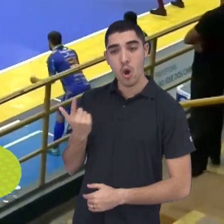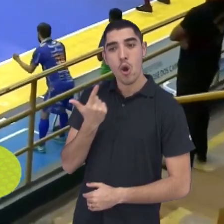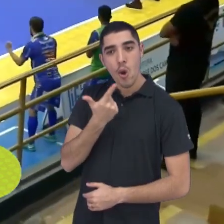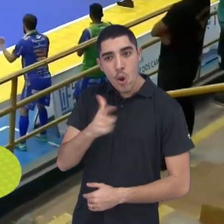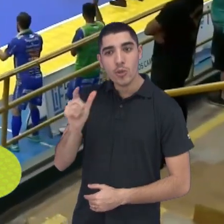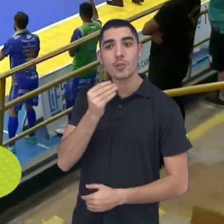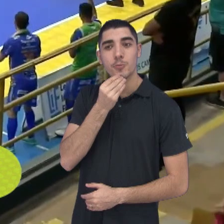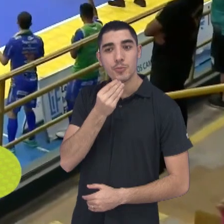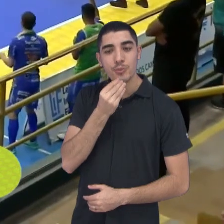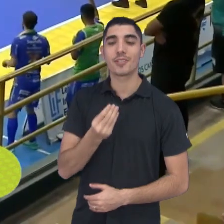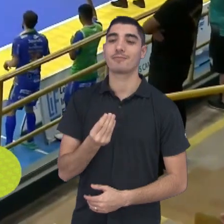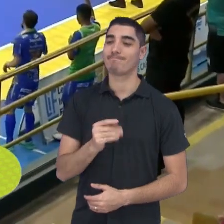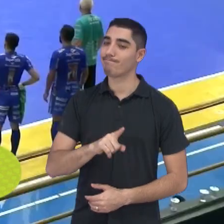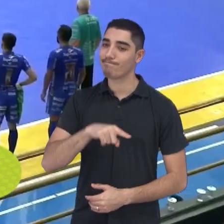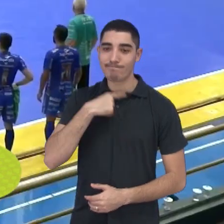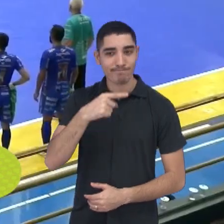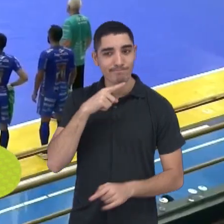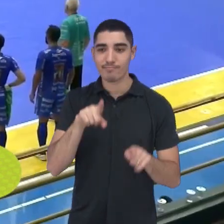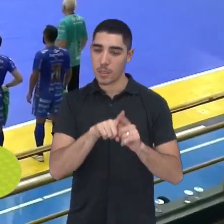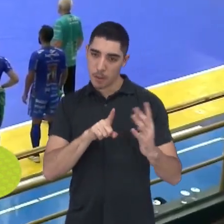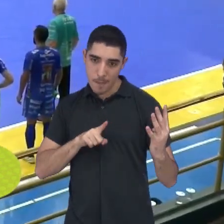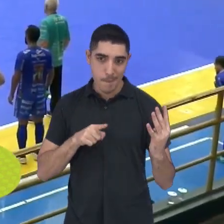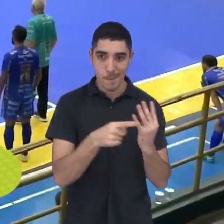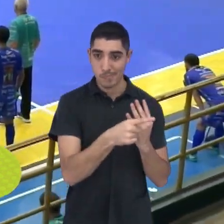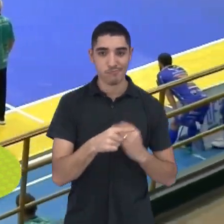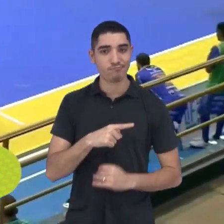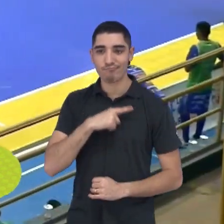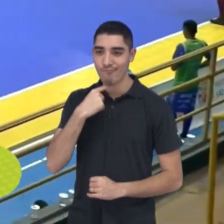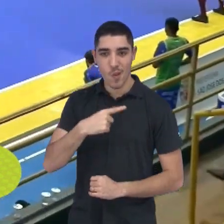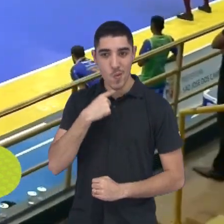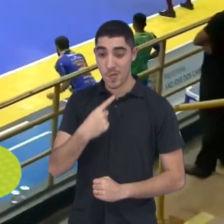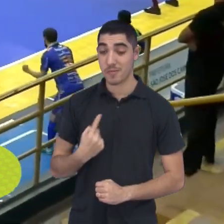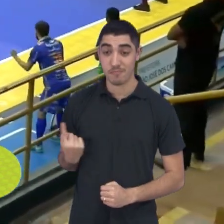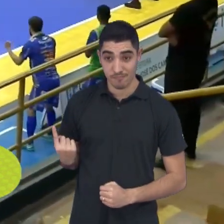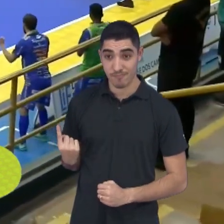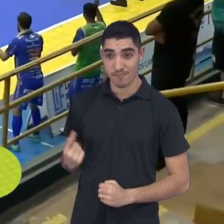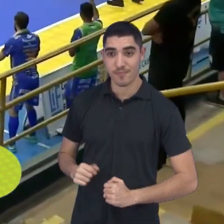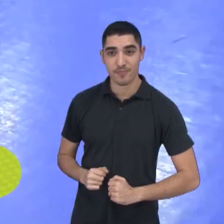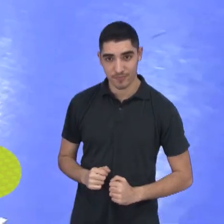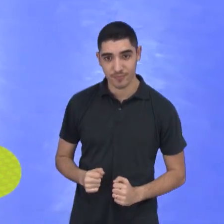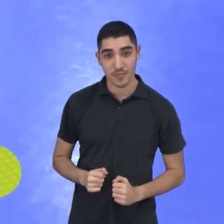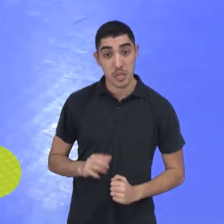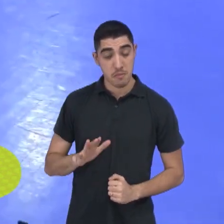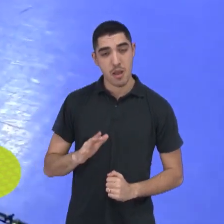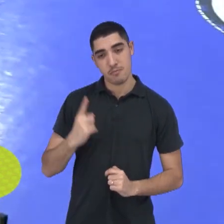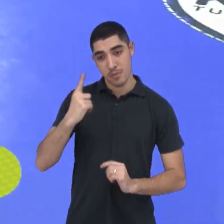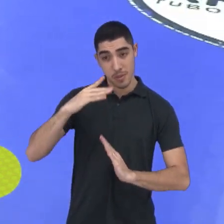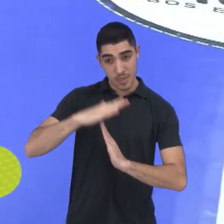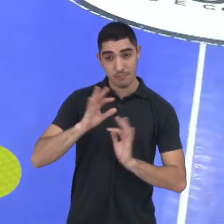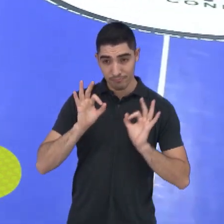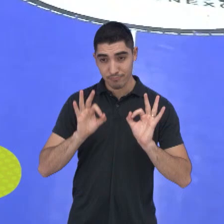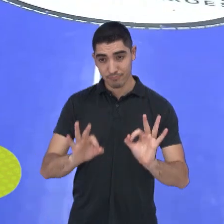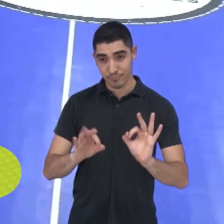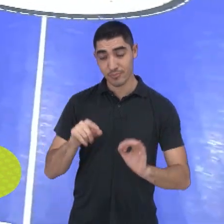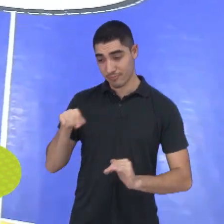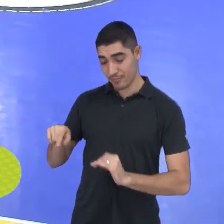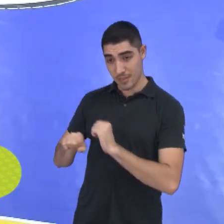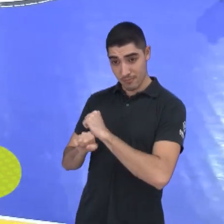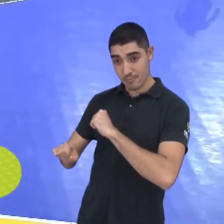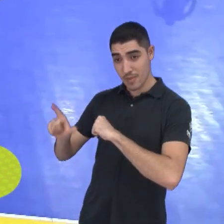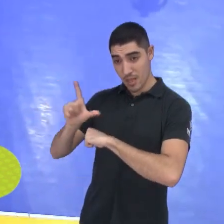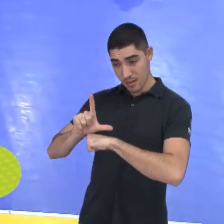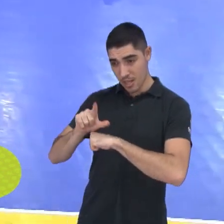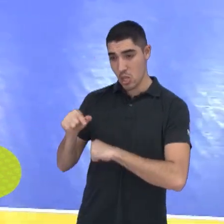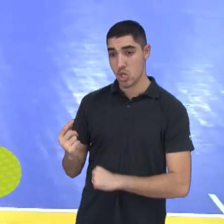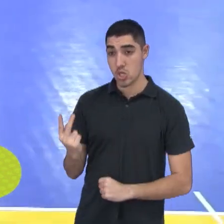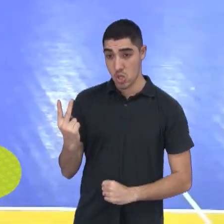outra chance em outra cobrança de falta, que Pedro bateu e Serjão mandou para escanteio. Mas o primeiro tempo terminou mesmo com vitória parcial do